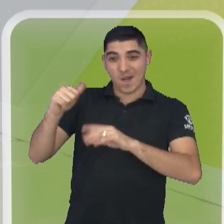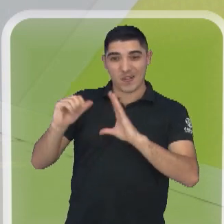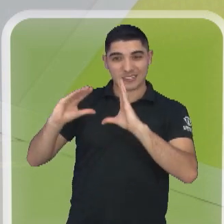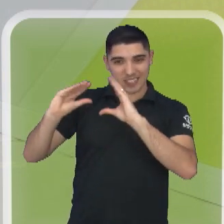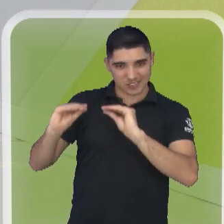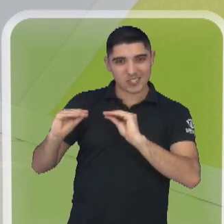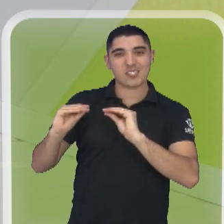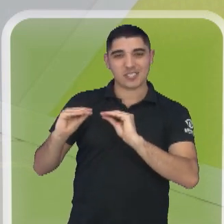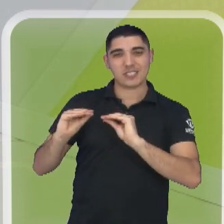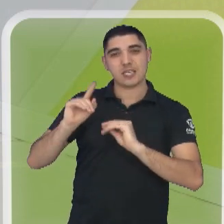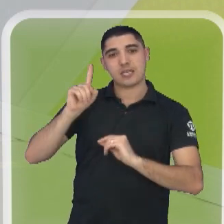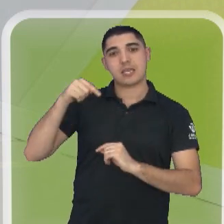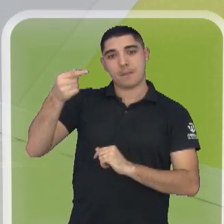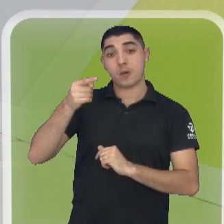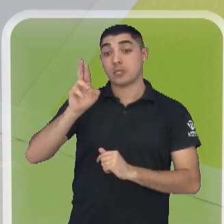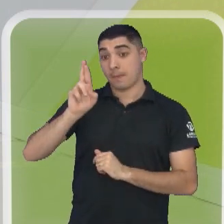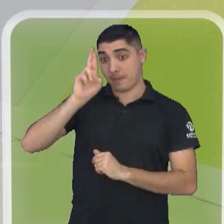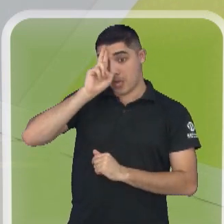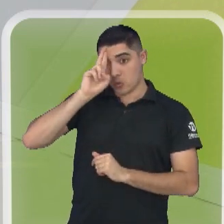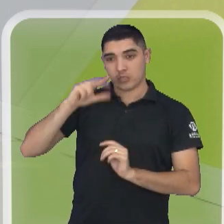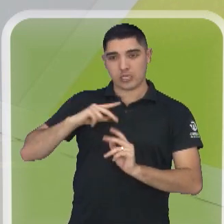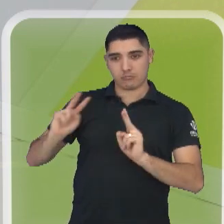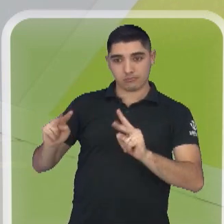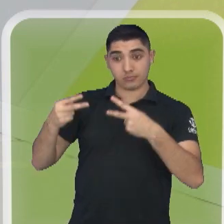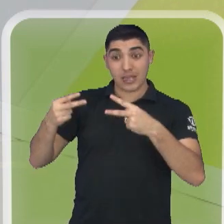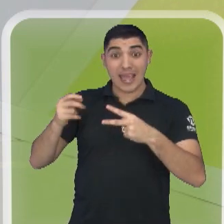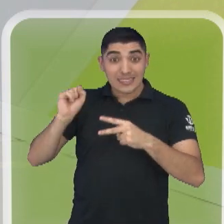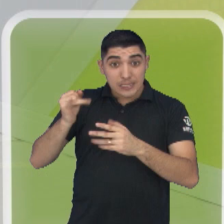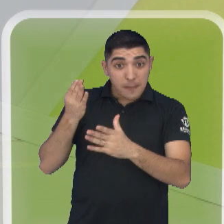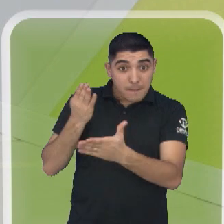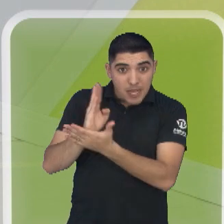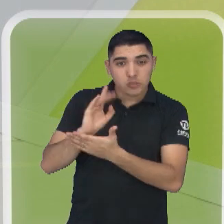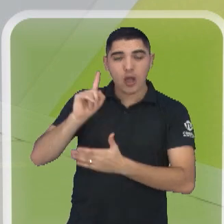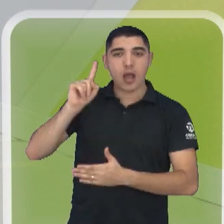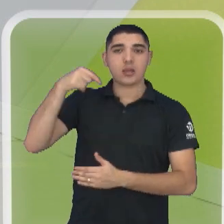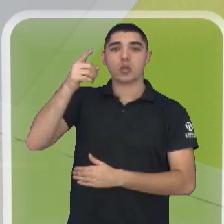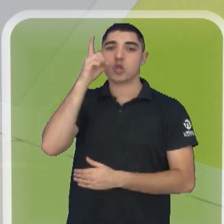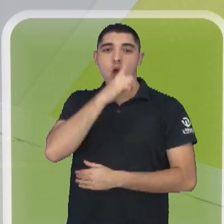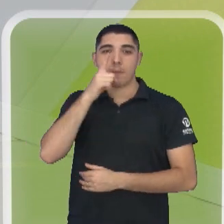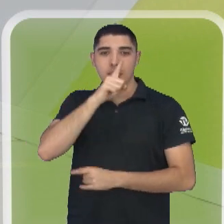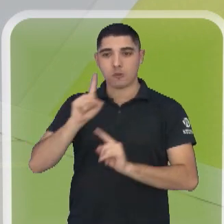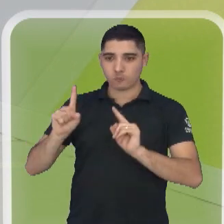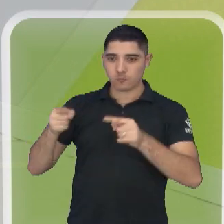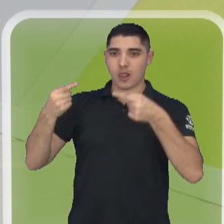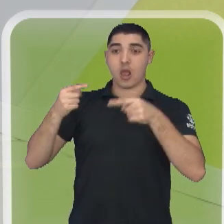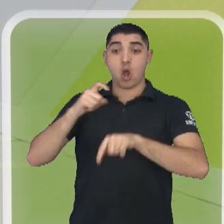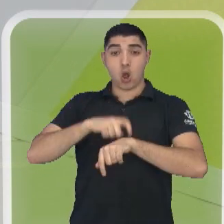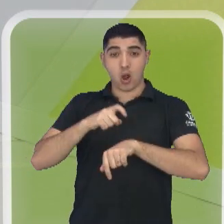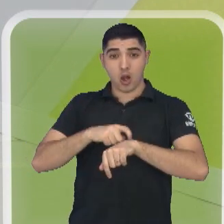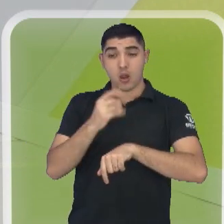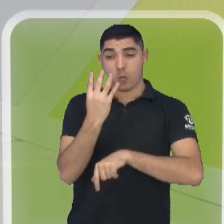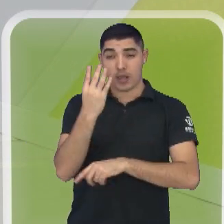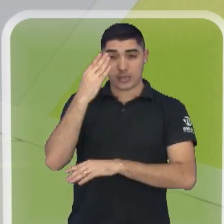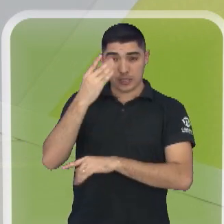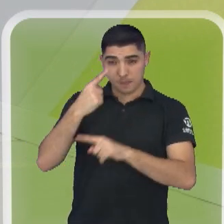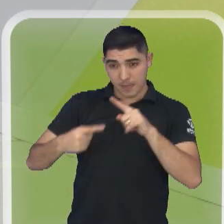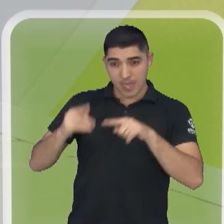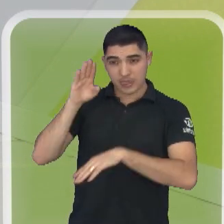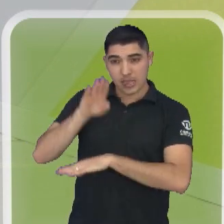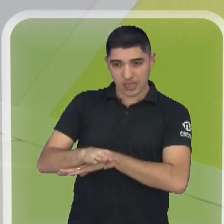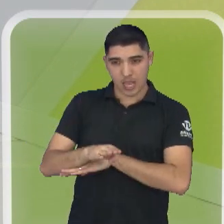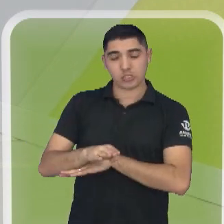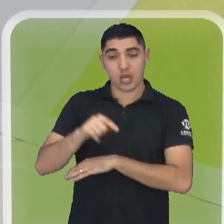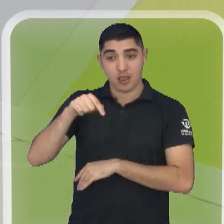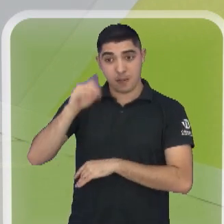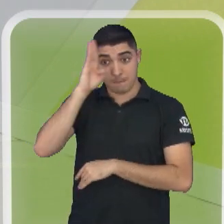da noite, meia-noite, acontecem as semifinais. Se passar para a final será no domingo, por volta das 4h30 da tarde, horário de